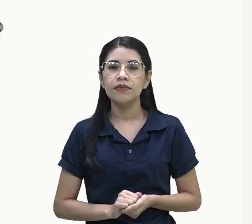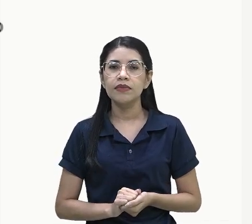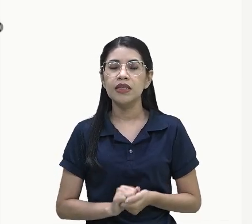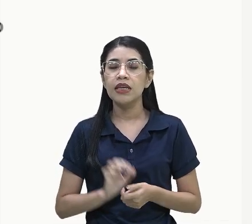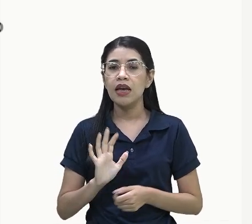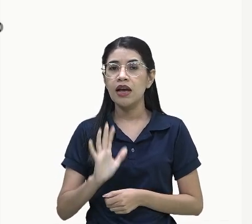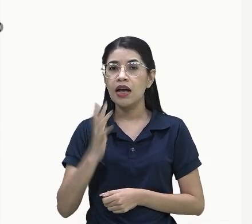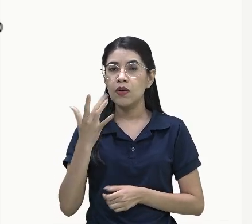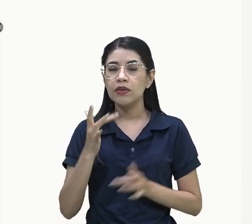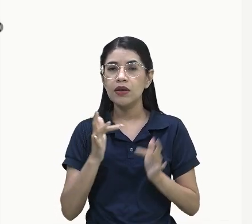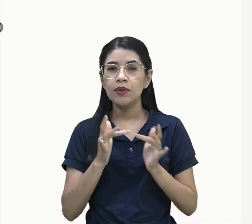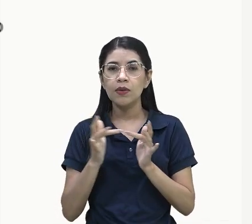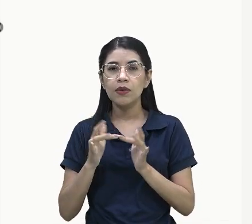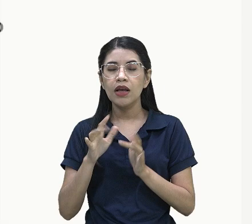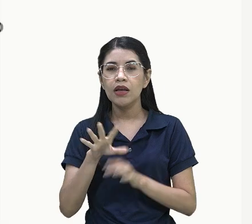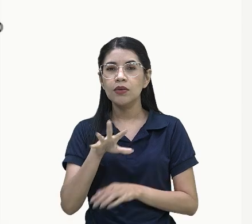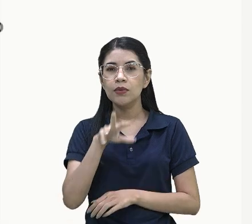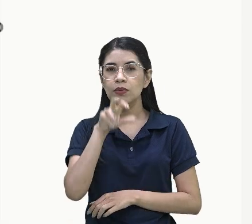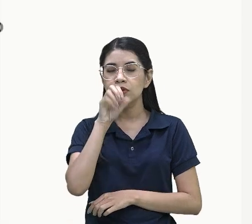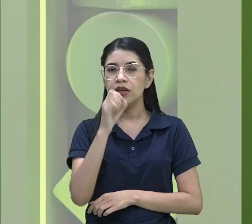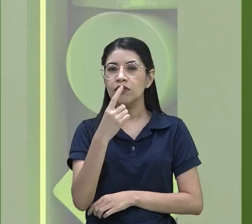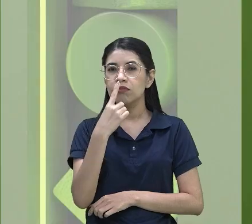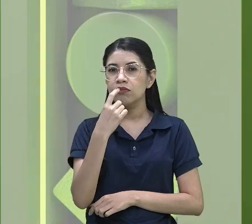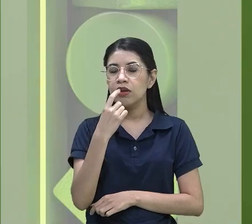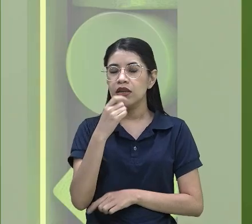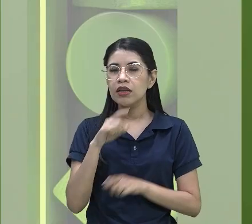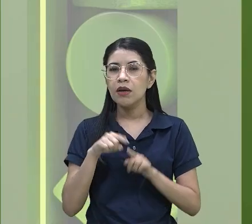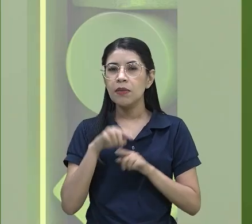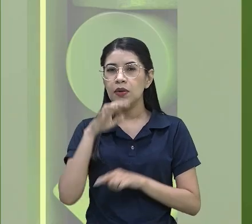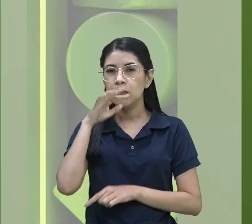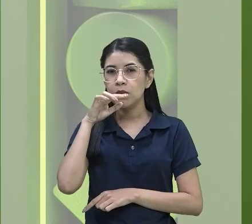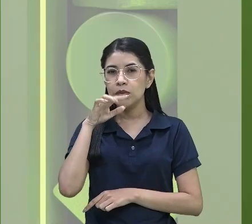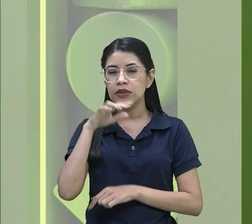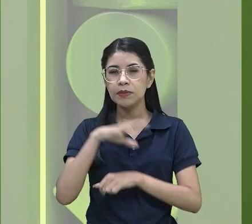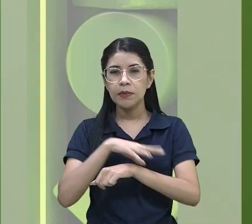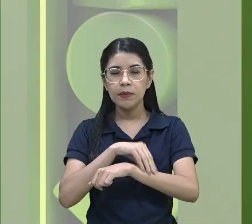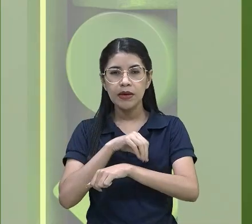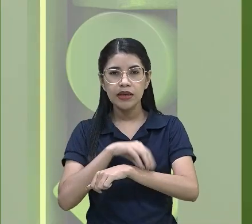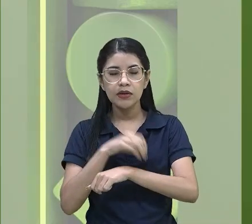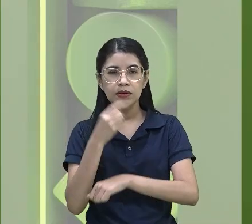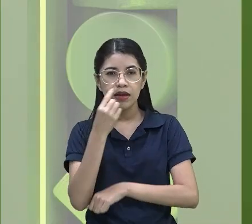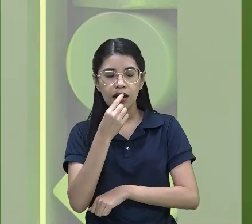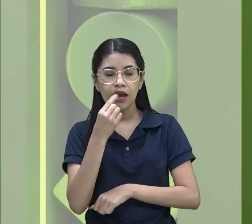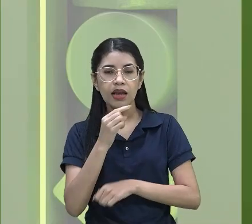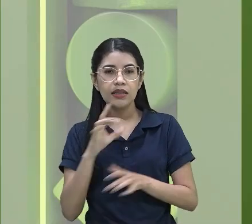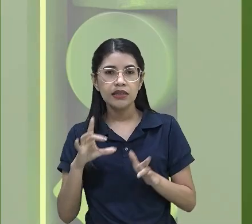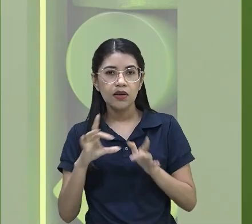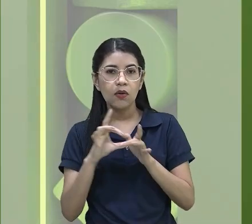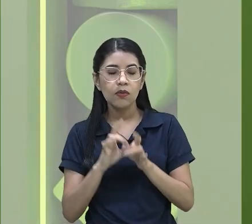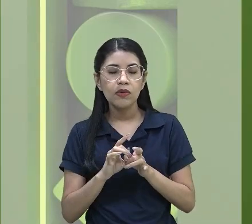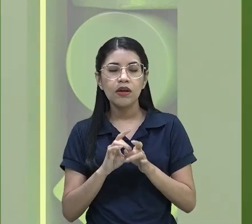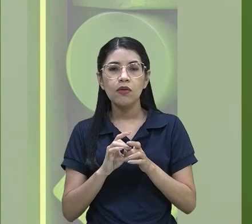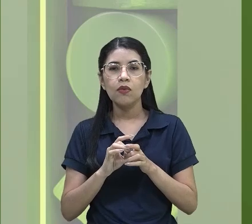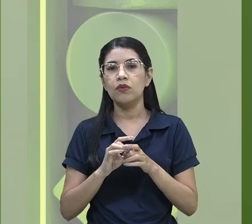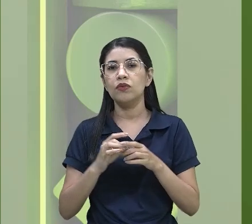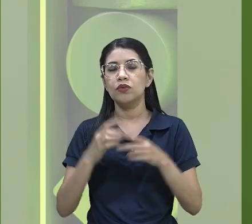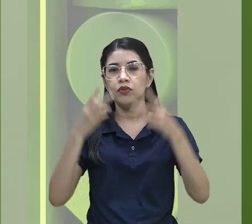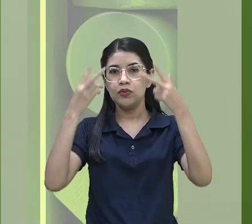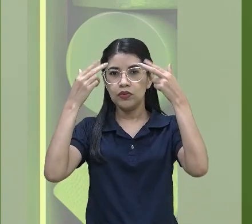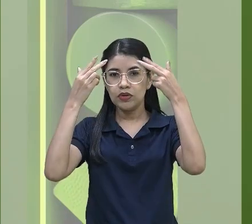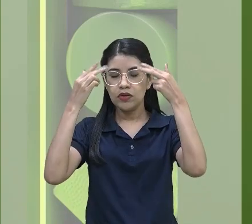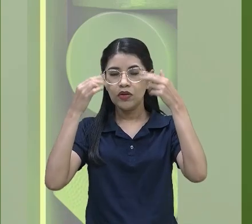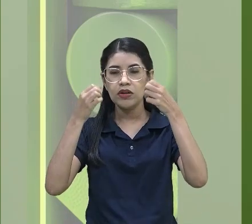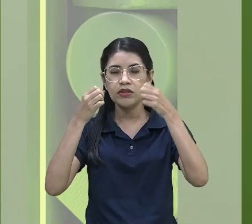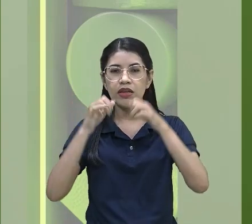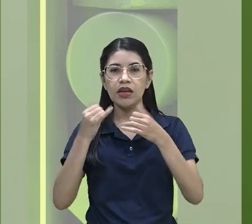o contato do odor com a mucosa e os cílios, né, esses pelinhos, eles vão fazer comunicação com os neurônios e vão levar essa informação